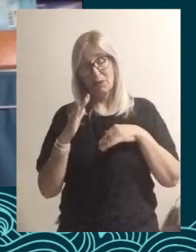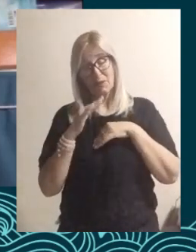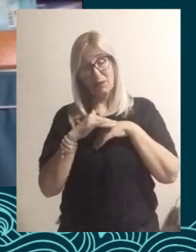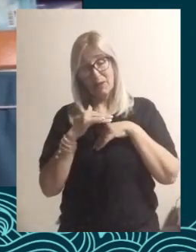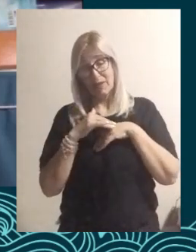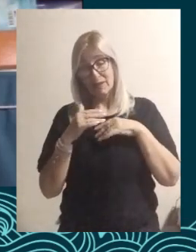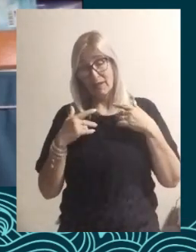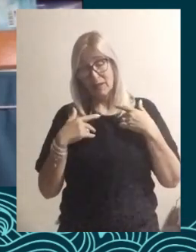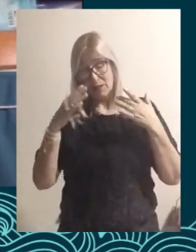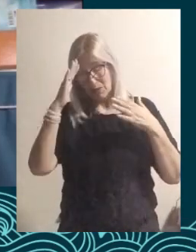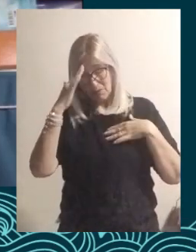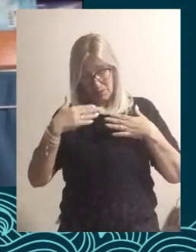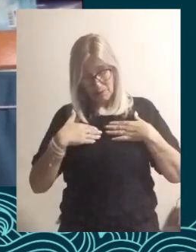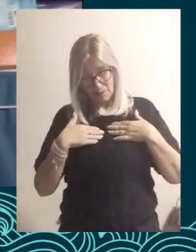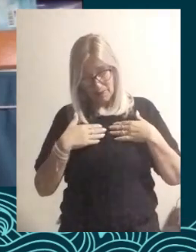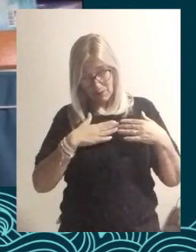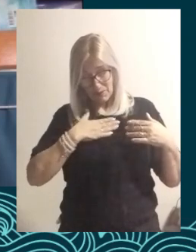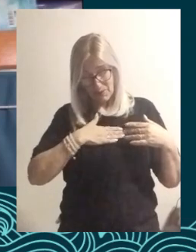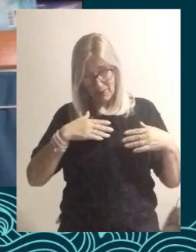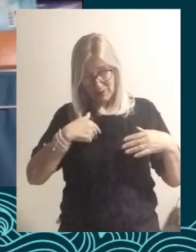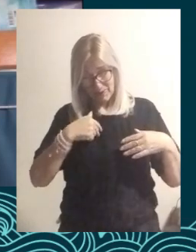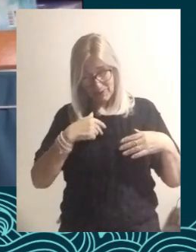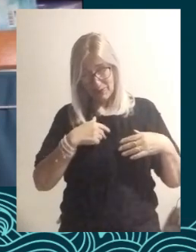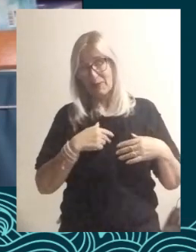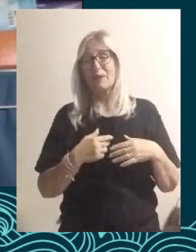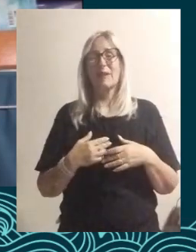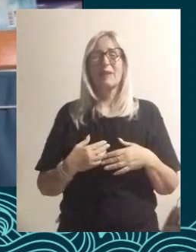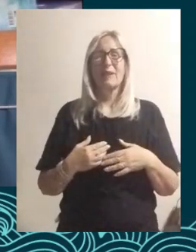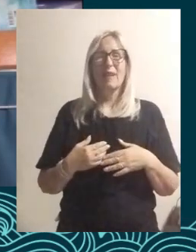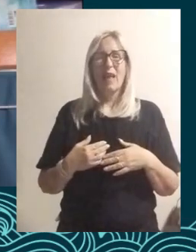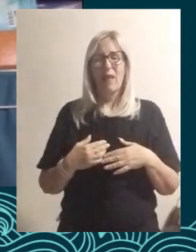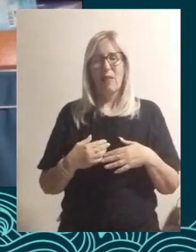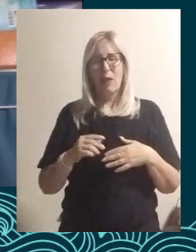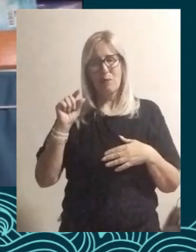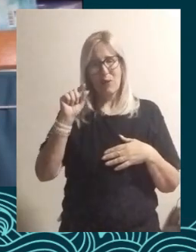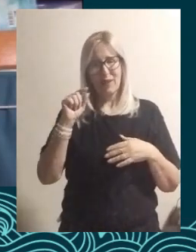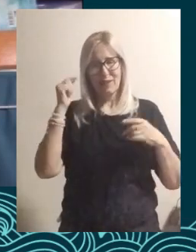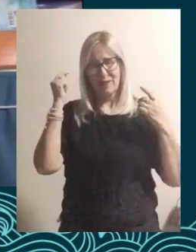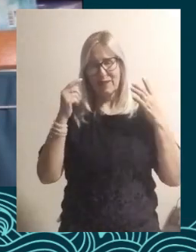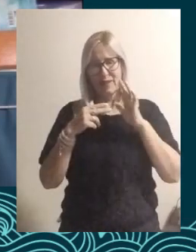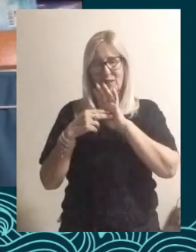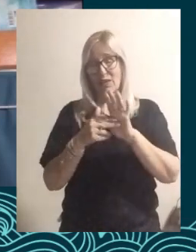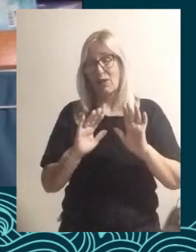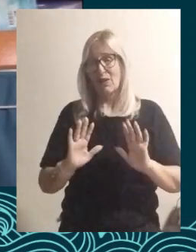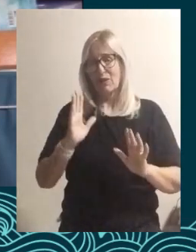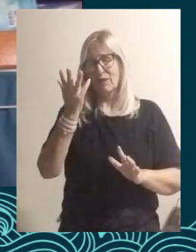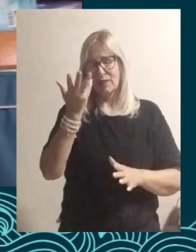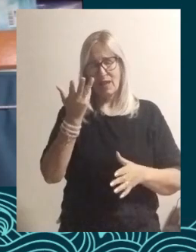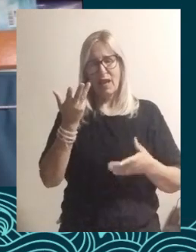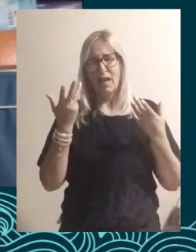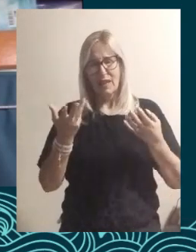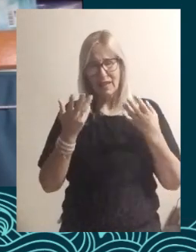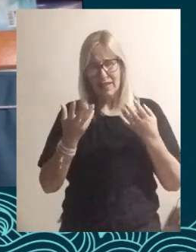a frustração, talvez com mais carinho por si mesma. A gente fica menos enlouquecida quando as